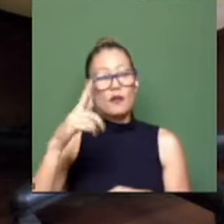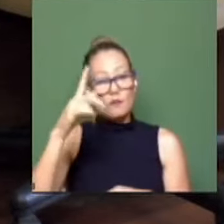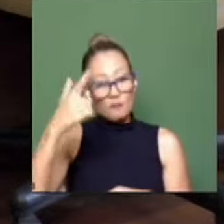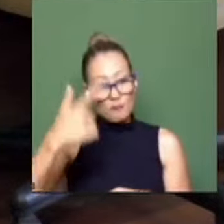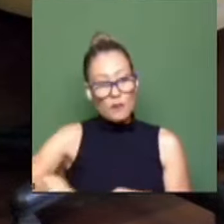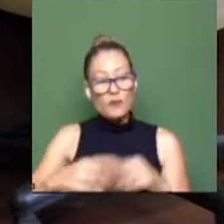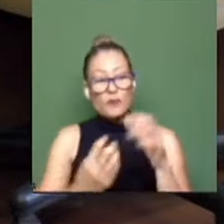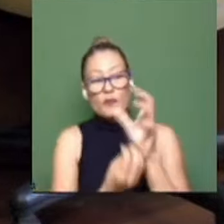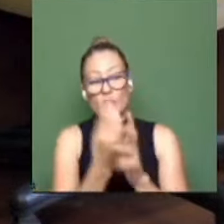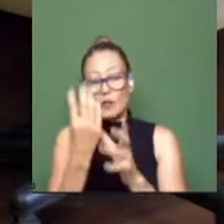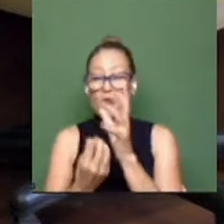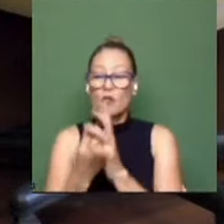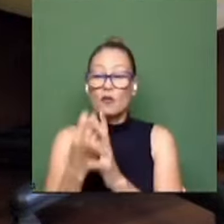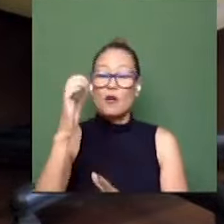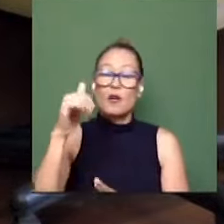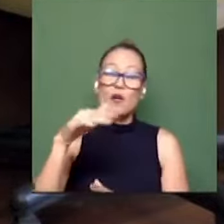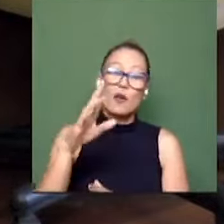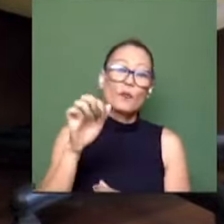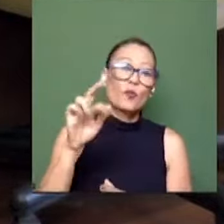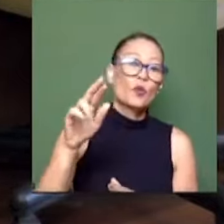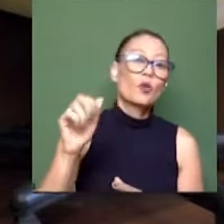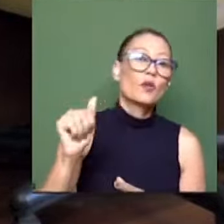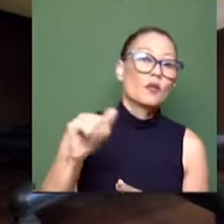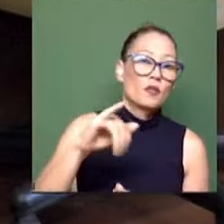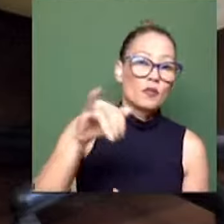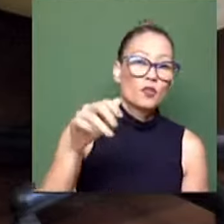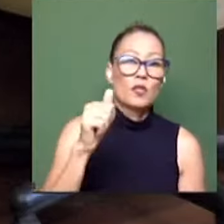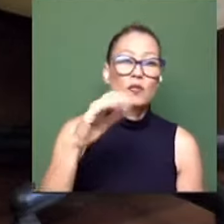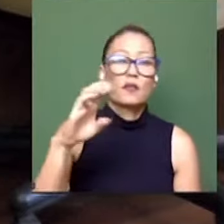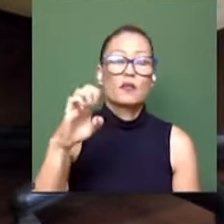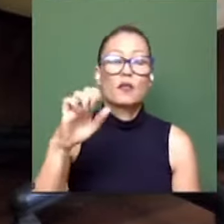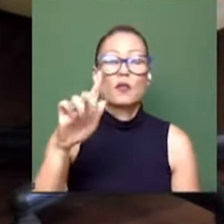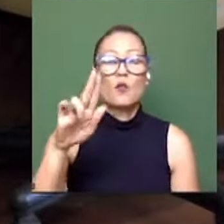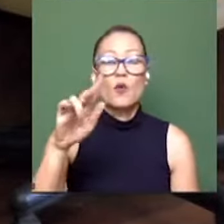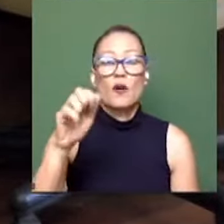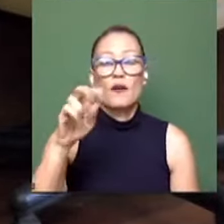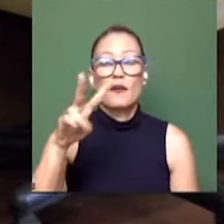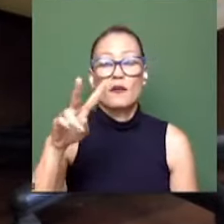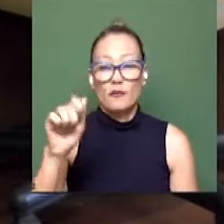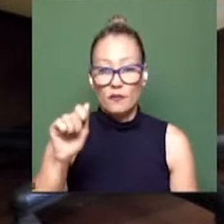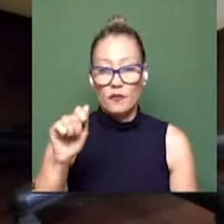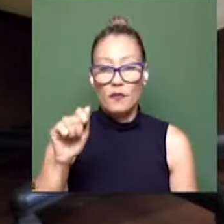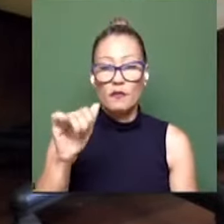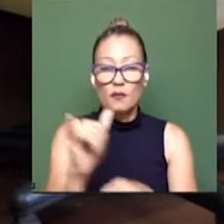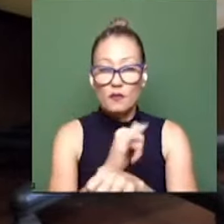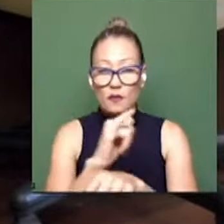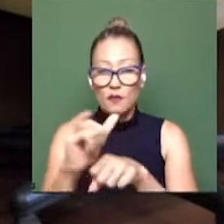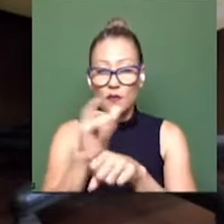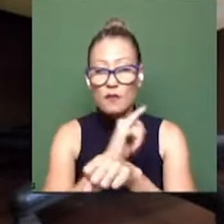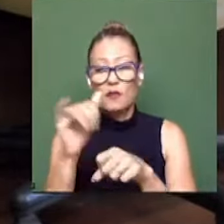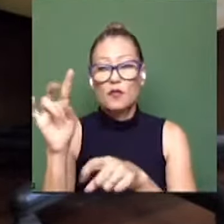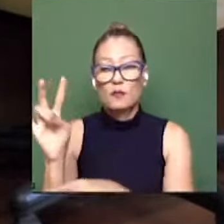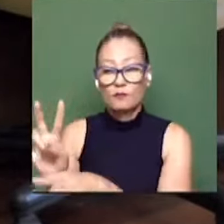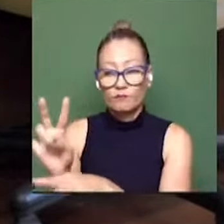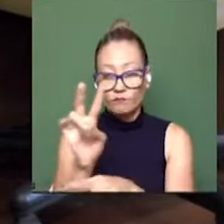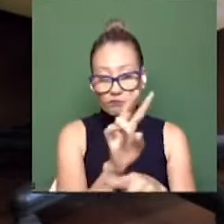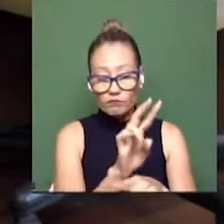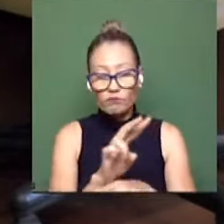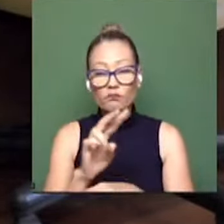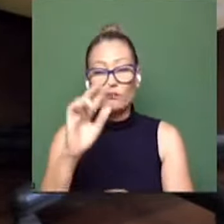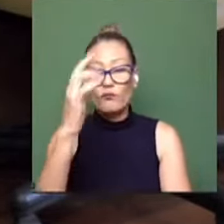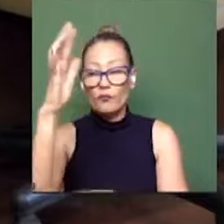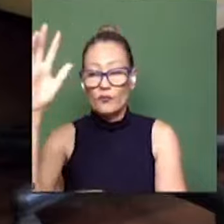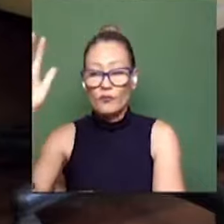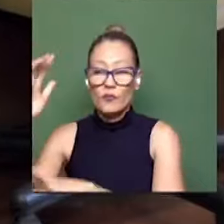bura jaceguava como uma estratégia né de preservação da natureza preservação da mata